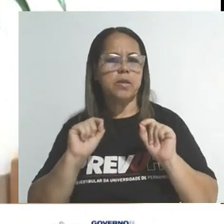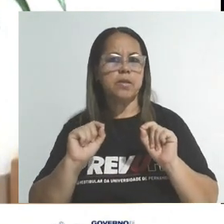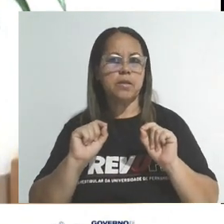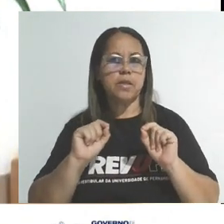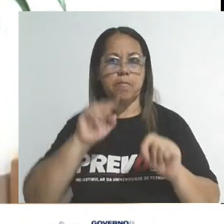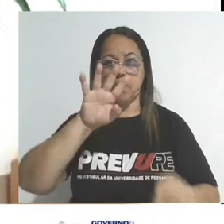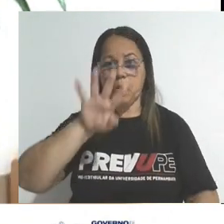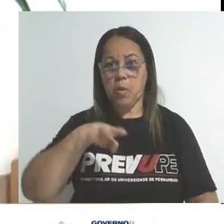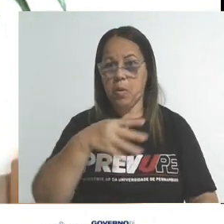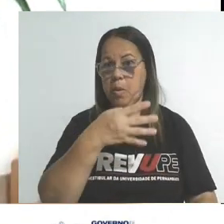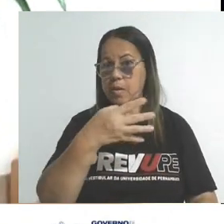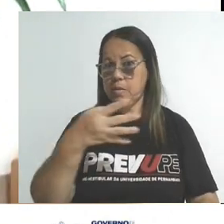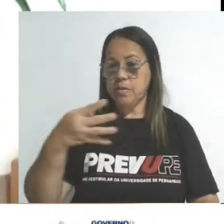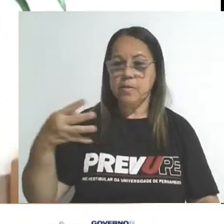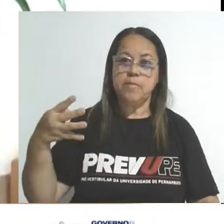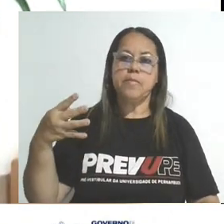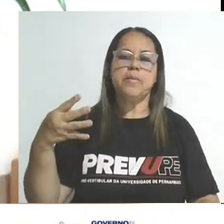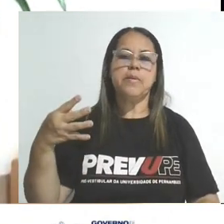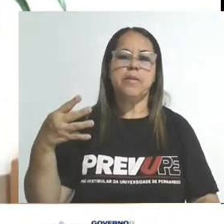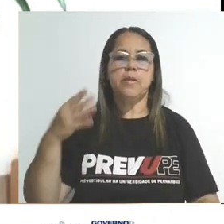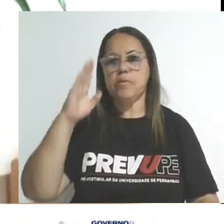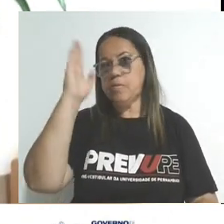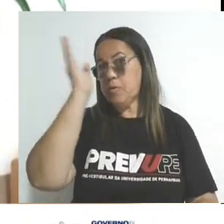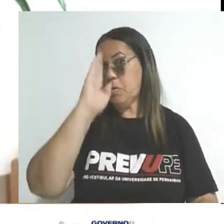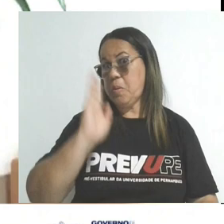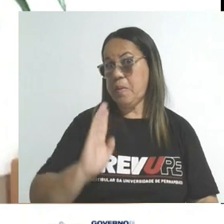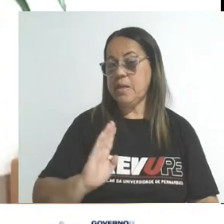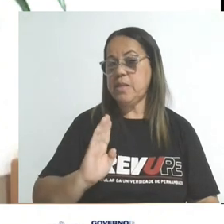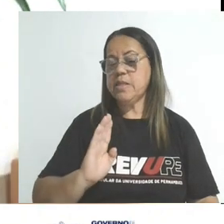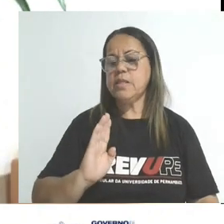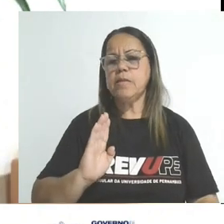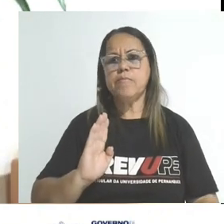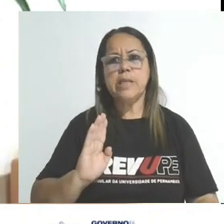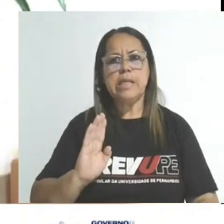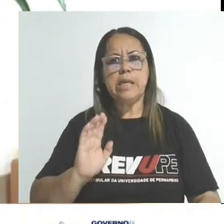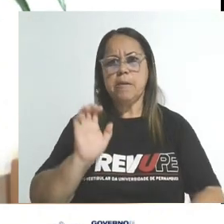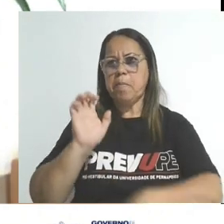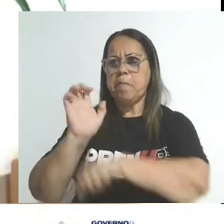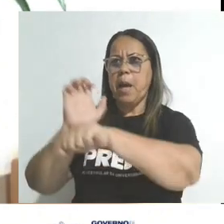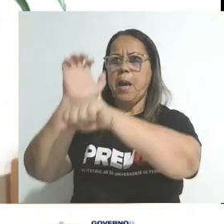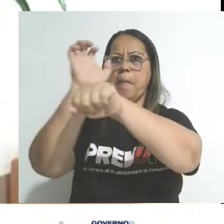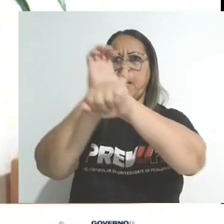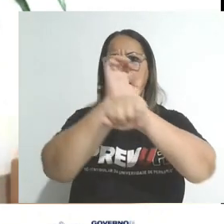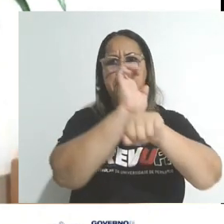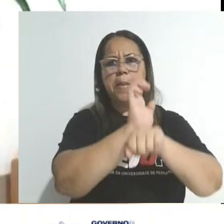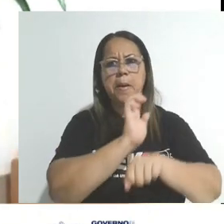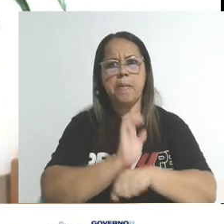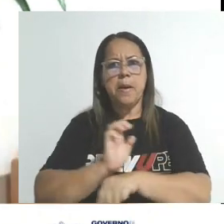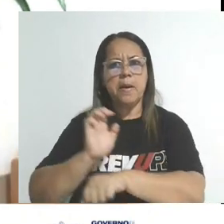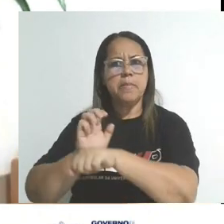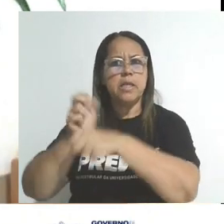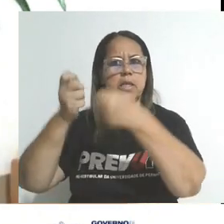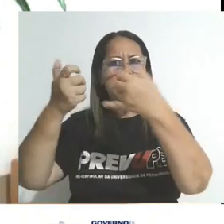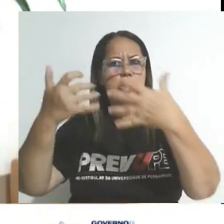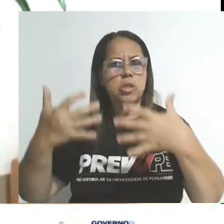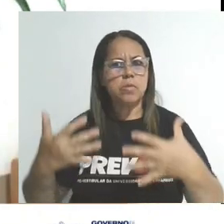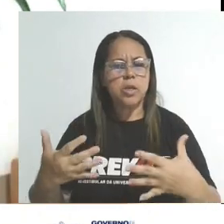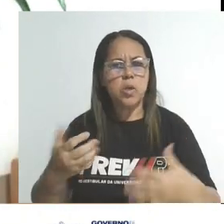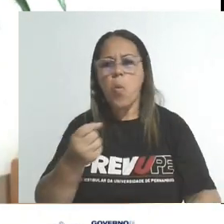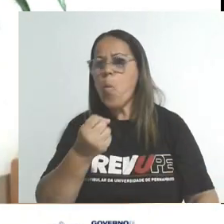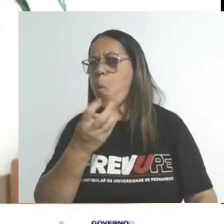é uma tabela na Unidade Federativa Brasil, nosso país, e cada estado informando quantas pessoas têm